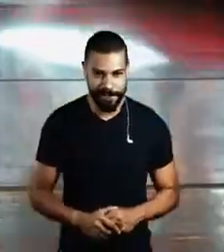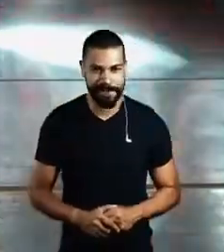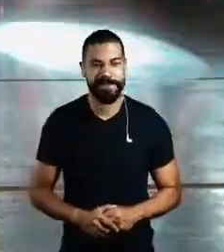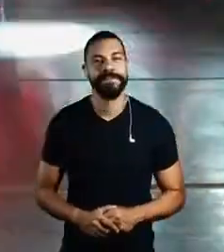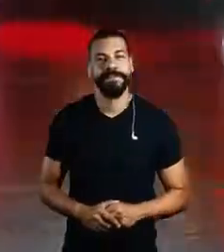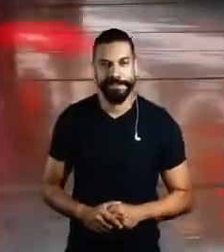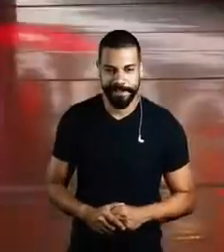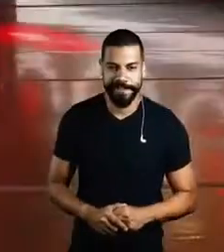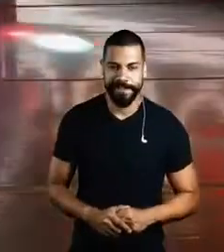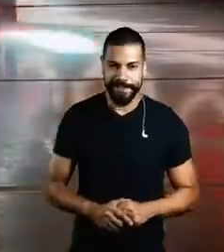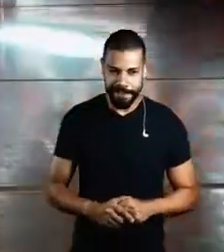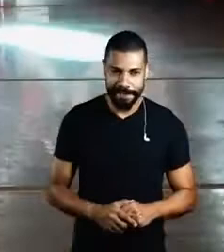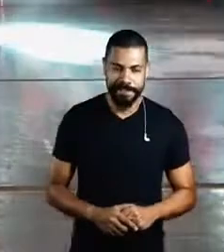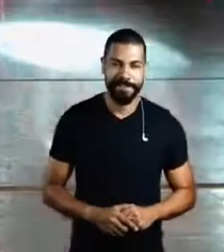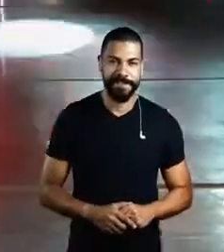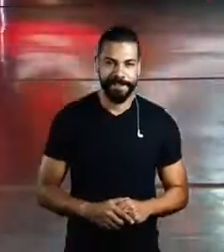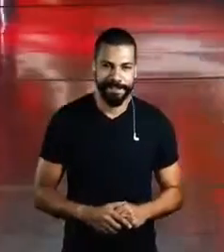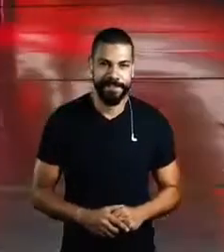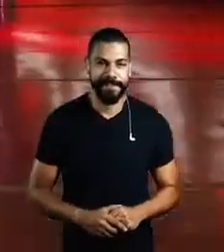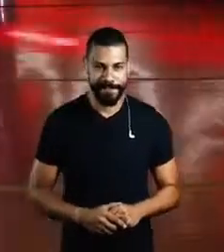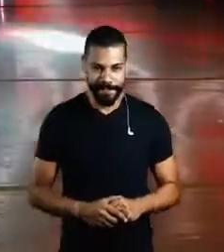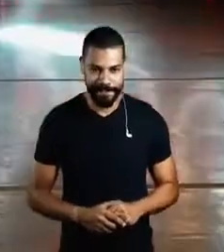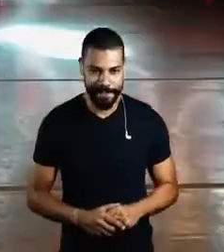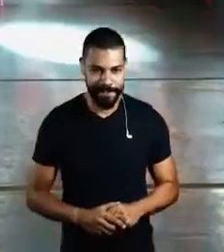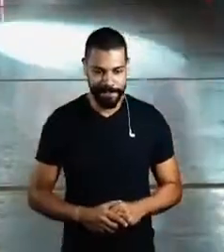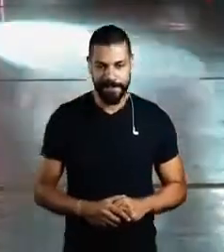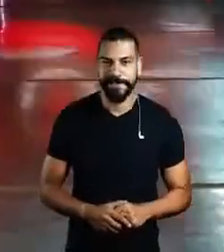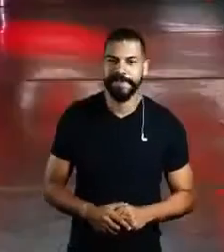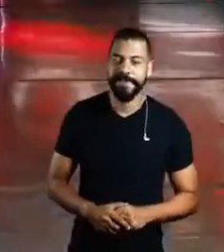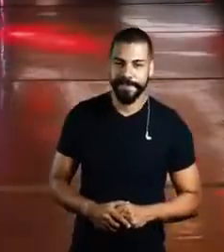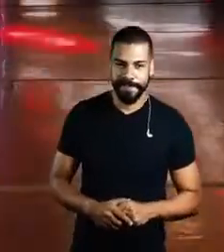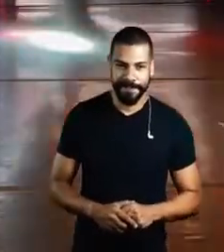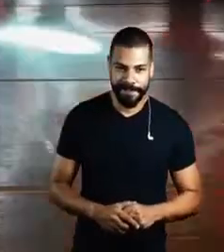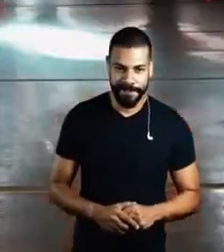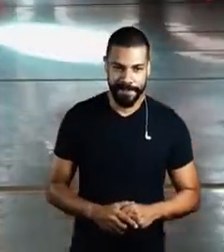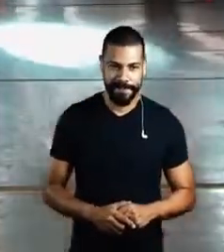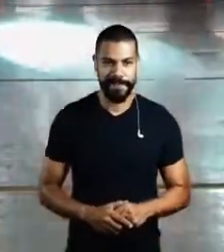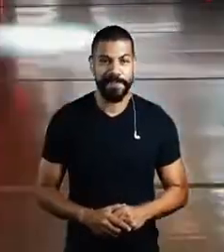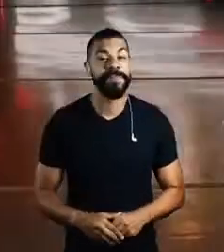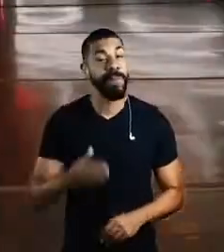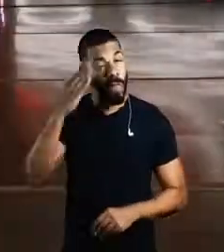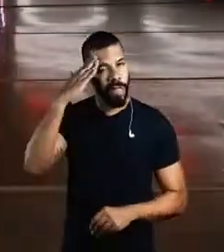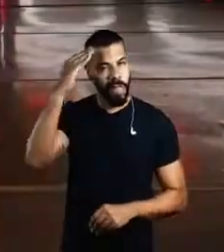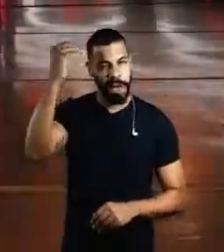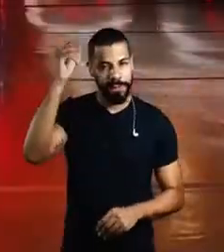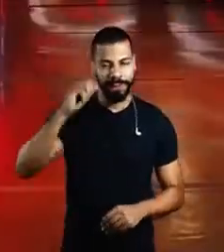ei, ei. Ei, eu sei.